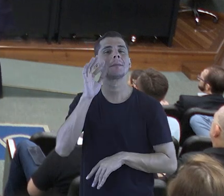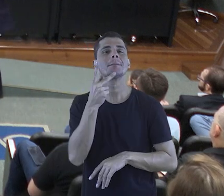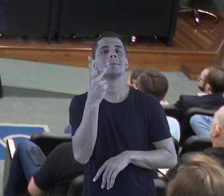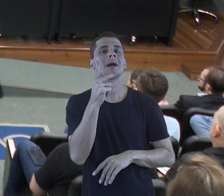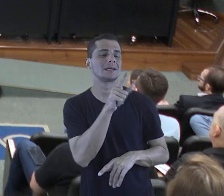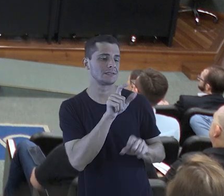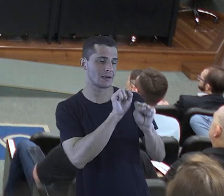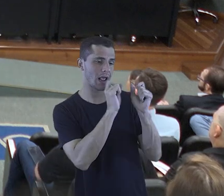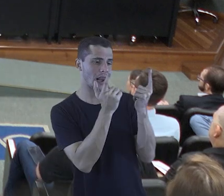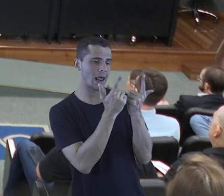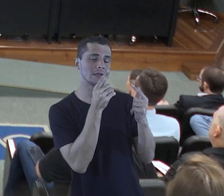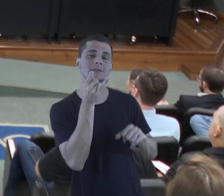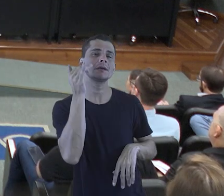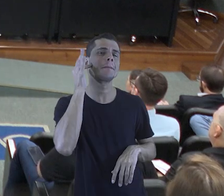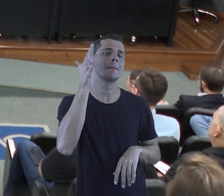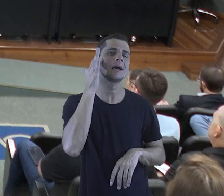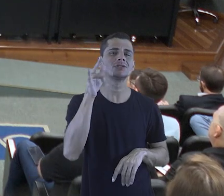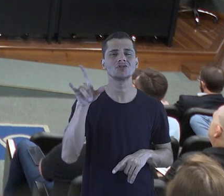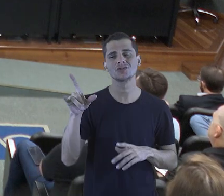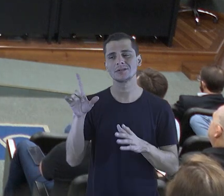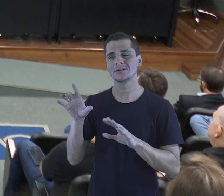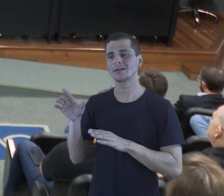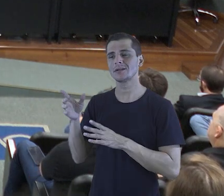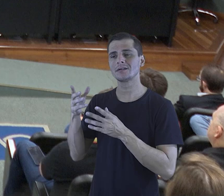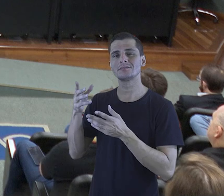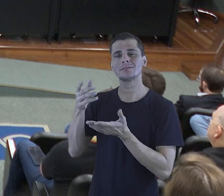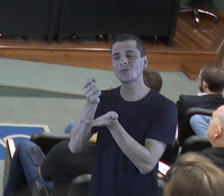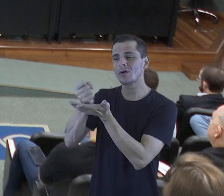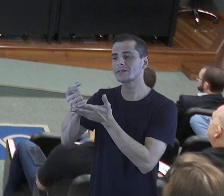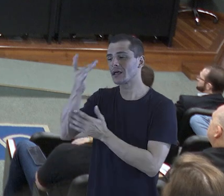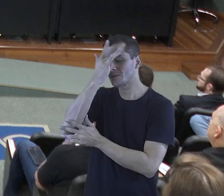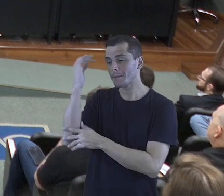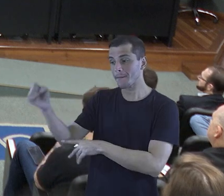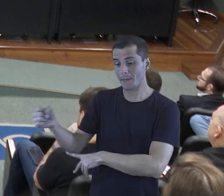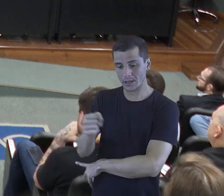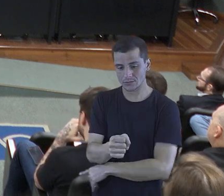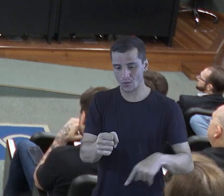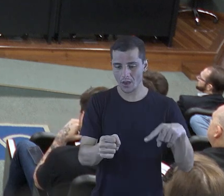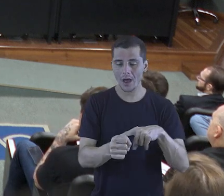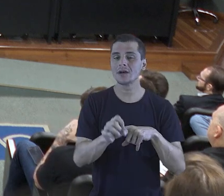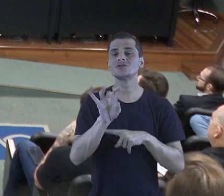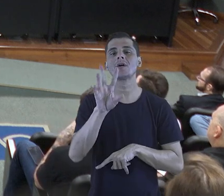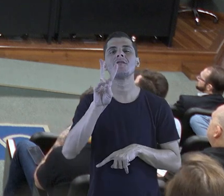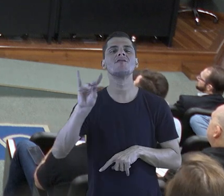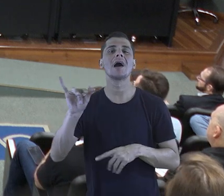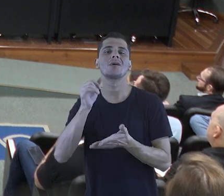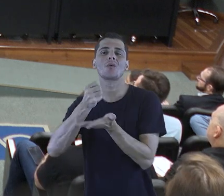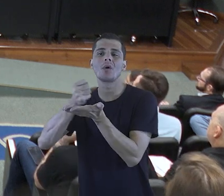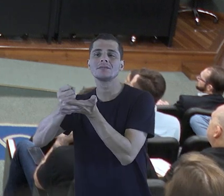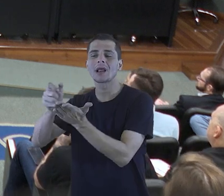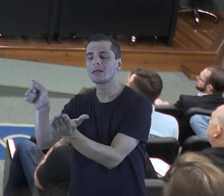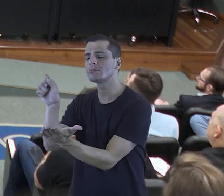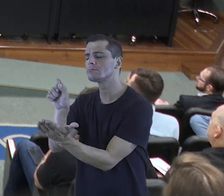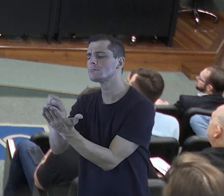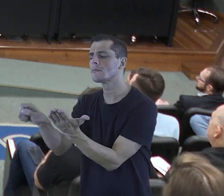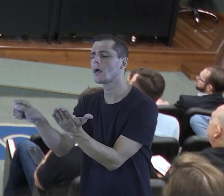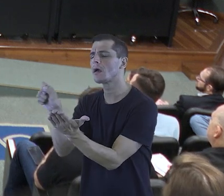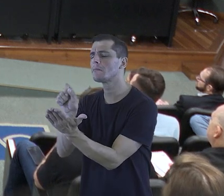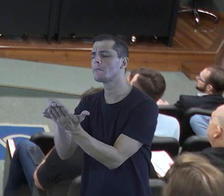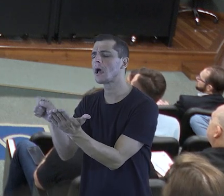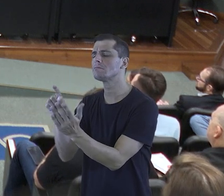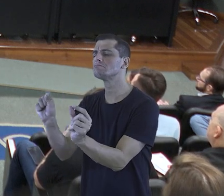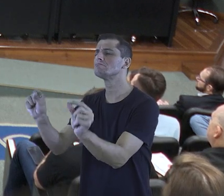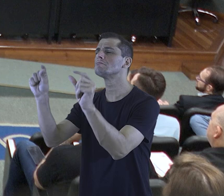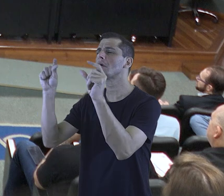arriscar contrato. Esse é um outro absurdo, porque se você imagine, na Assembleia já é difícil fazer o dia a dia. Se vocês tiverem que contratar alguém para ficar